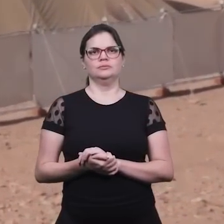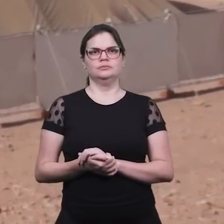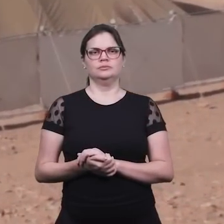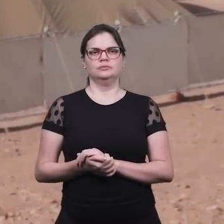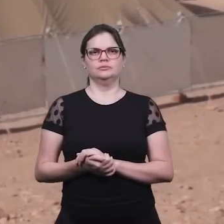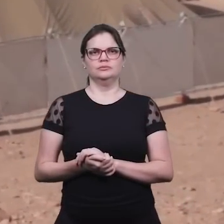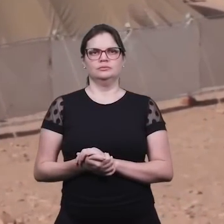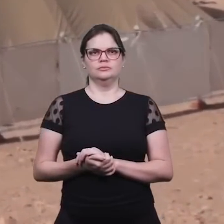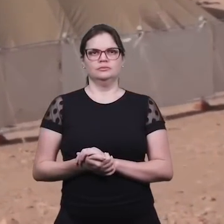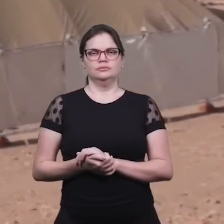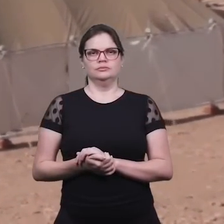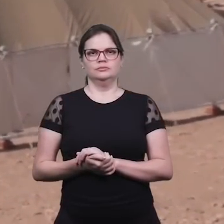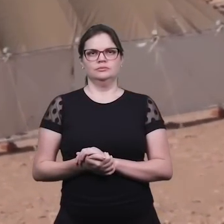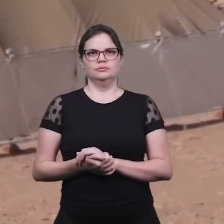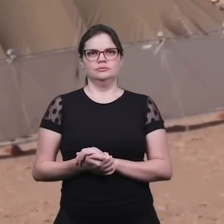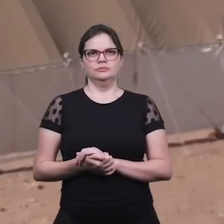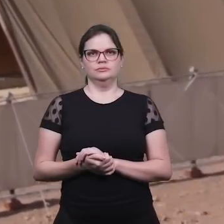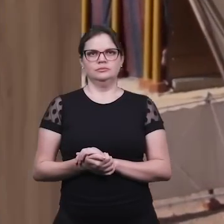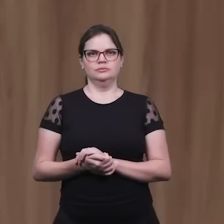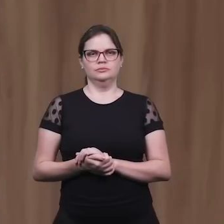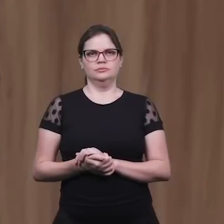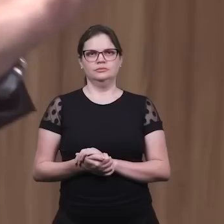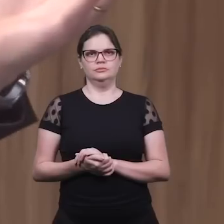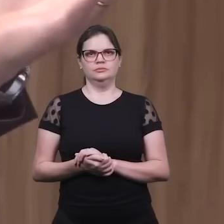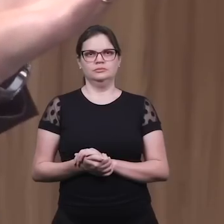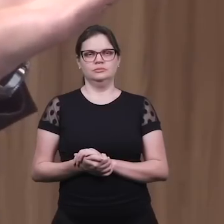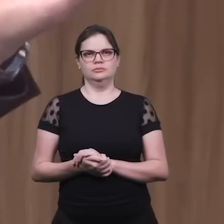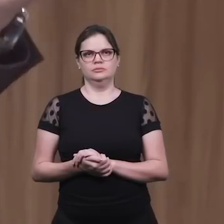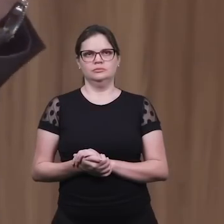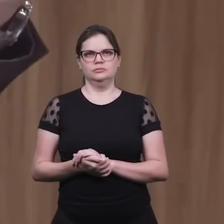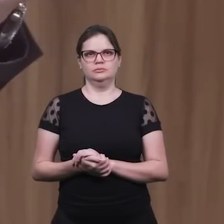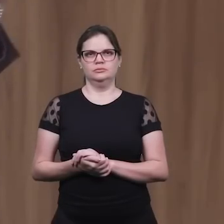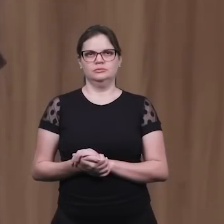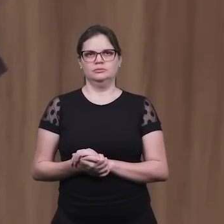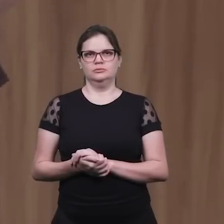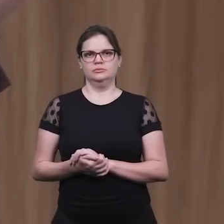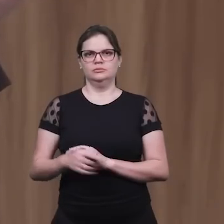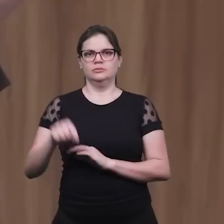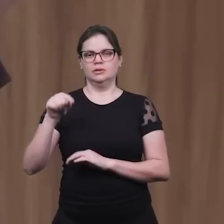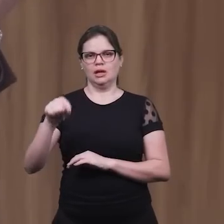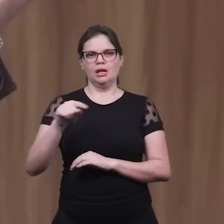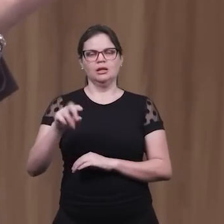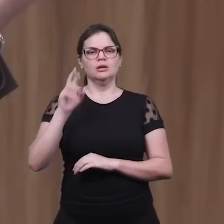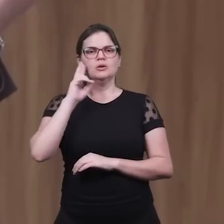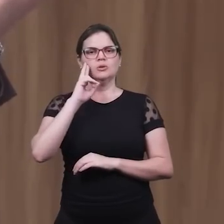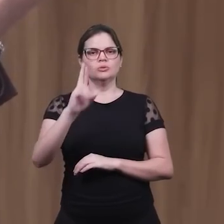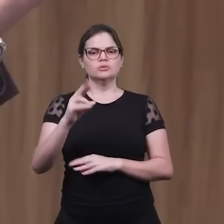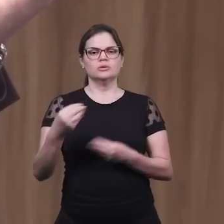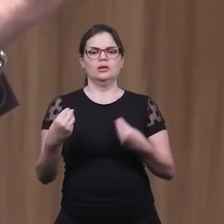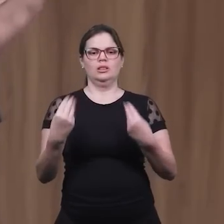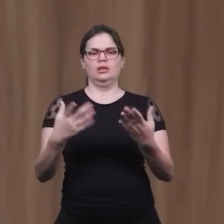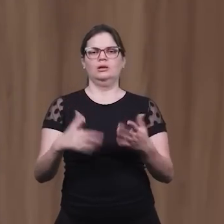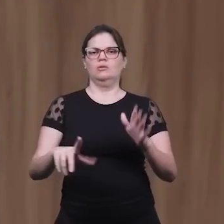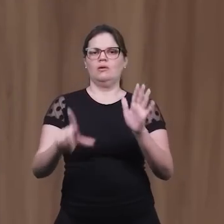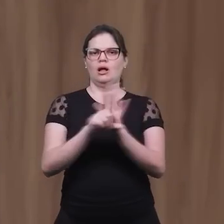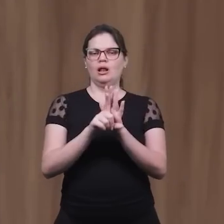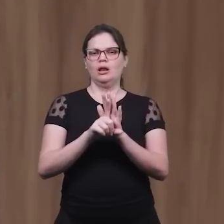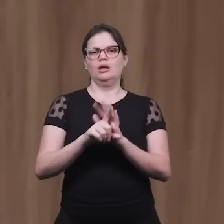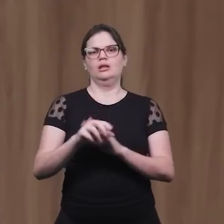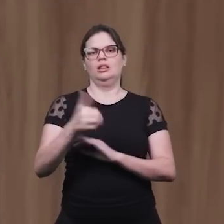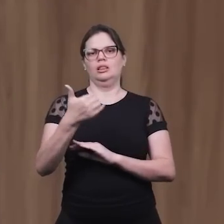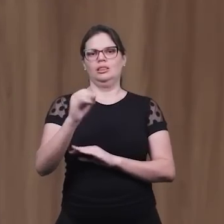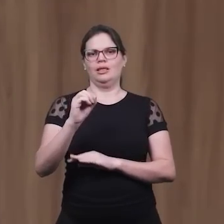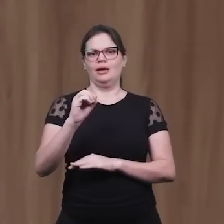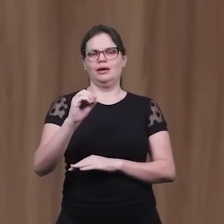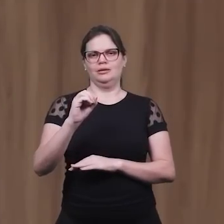o tabernáculo, né? Instituiu o tabernáculo. Já bem no início, né? Ali foi também a questão do pecado do bezerro de